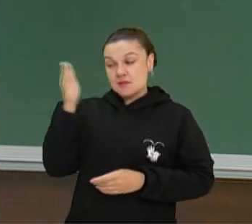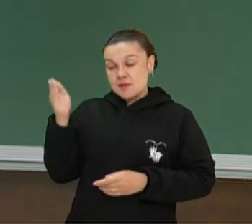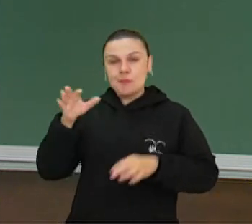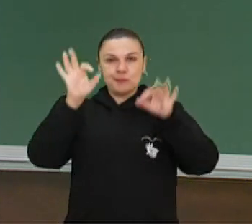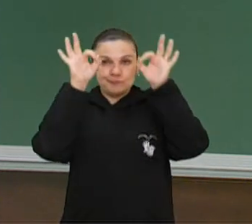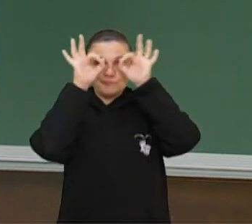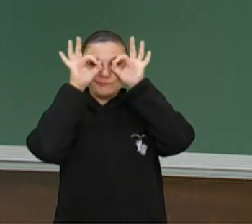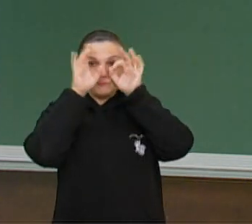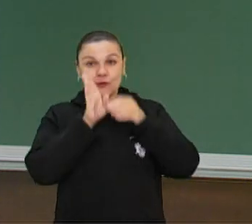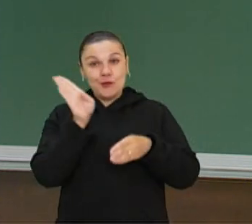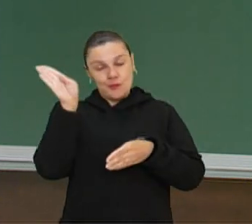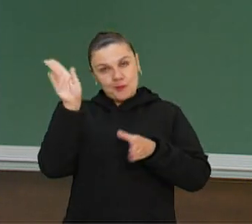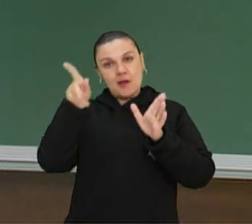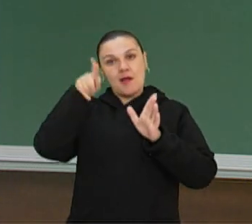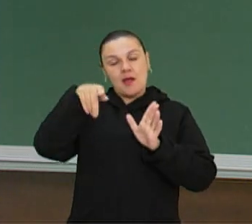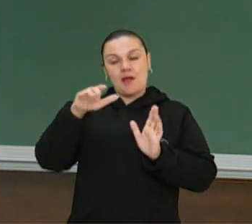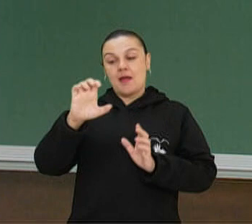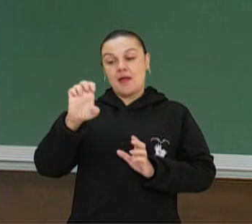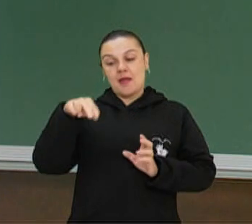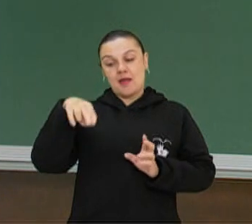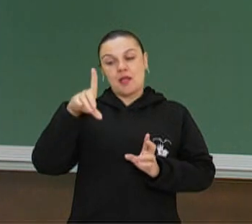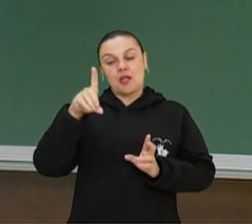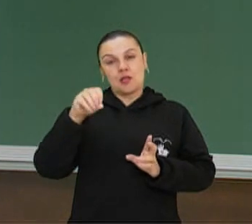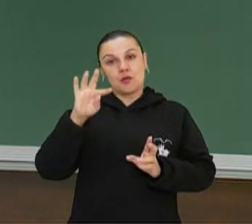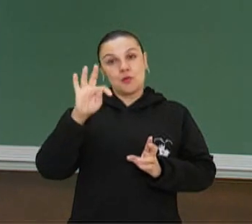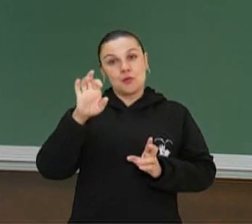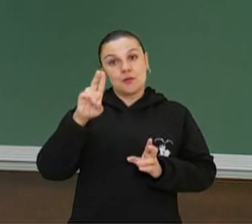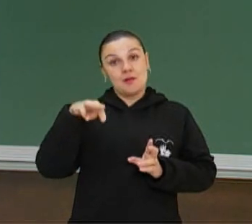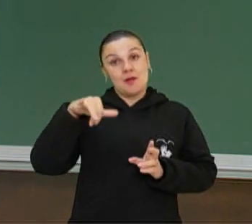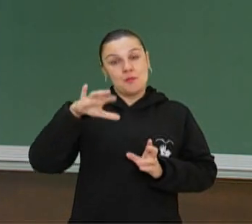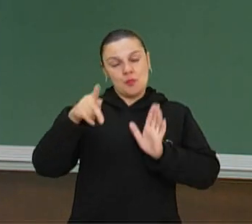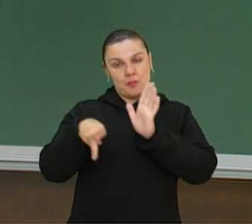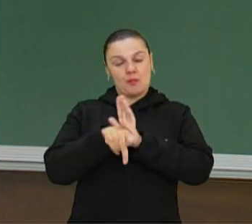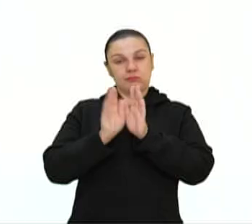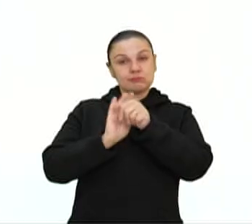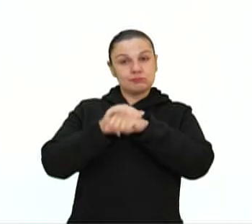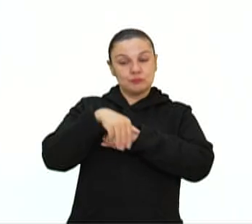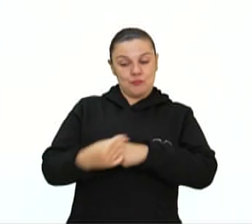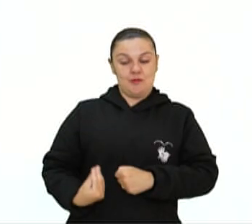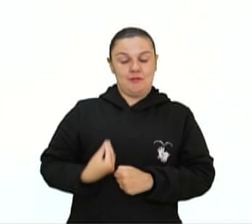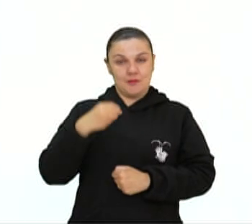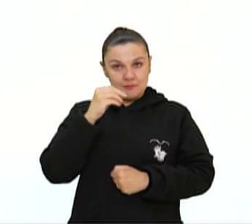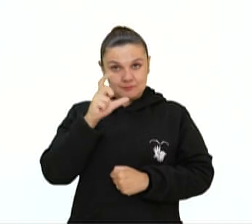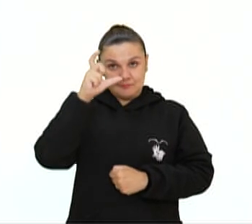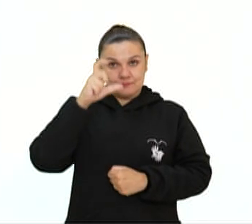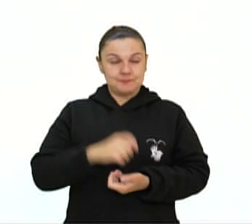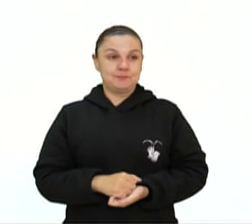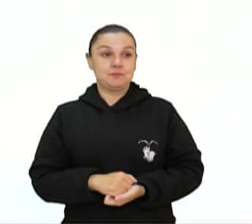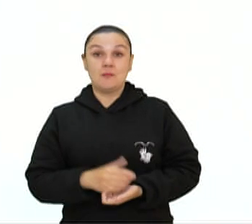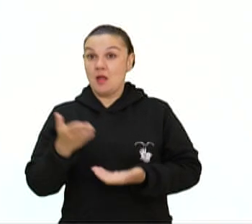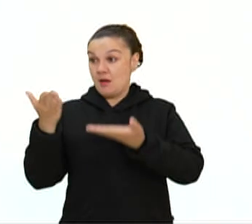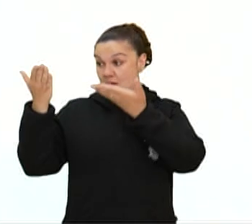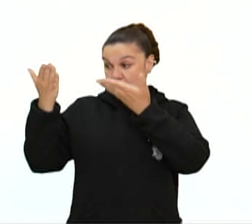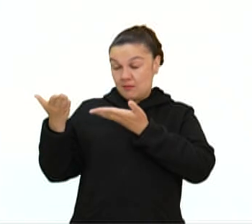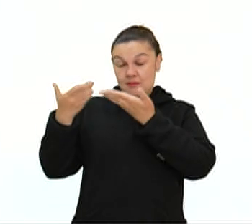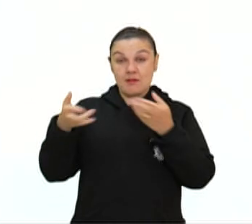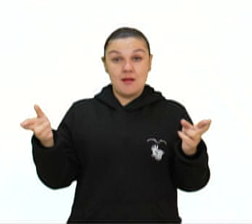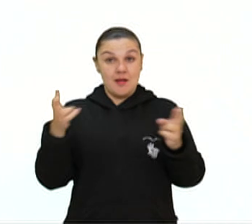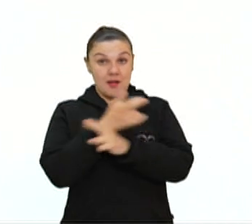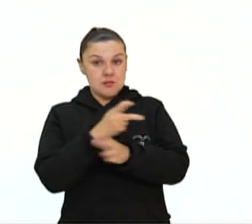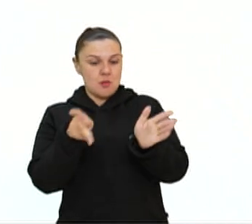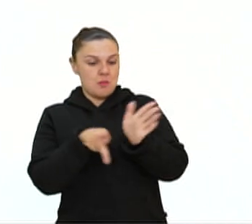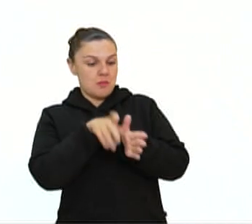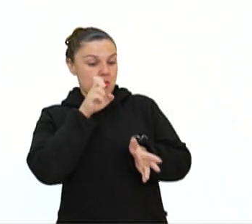que é um animal endotérmico de hábitos noturnos. Vamos lá? Aqui eu estou trazendo para vocês a relação entre custo